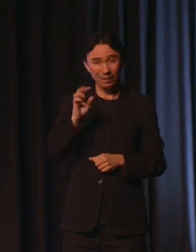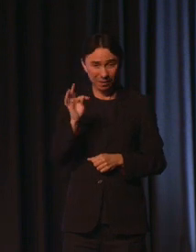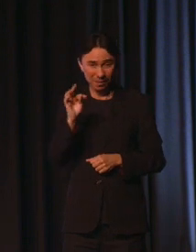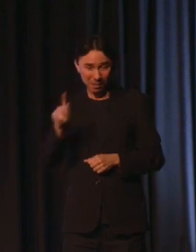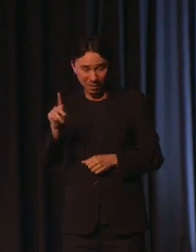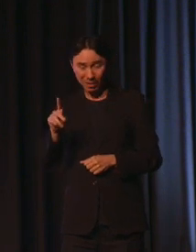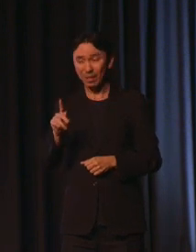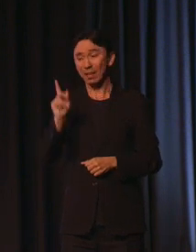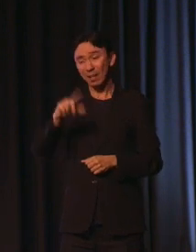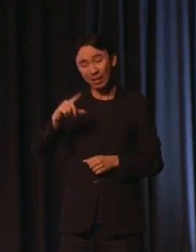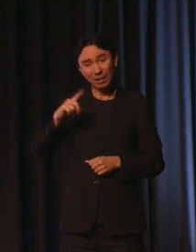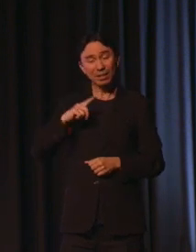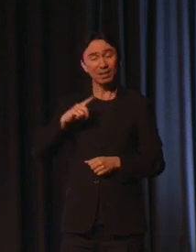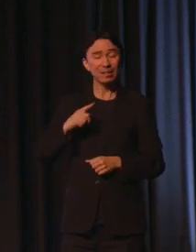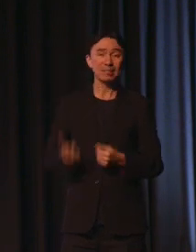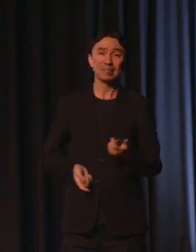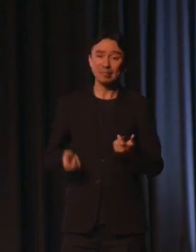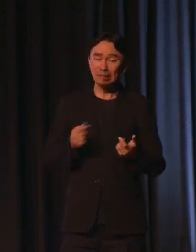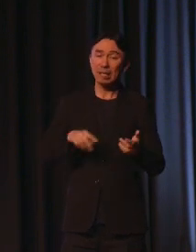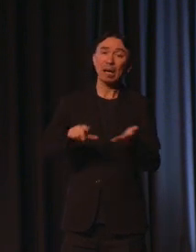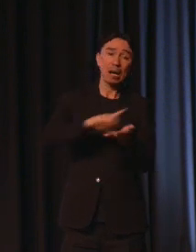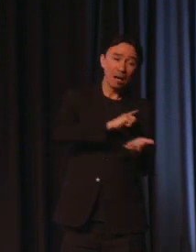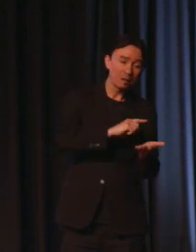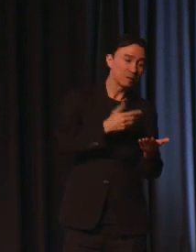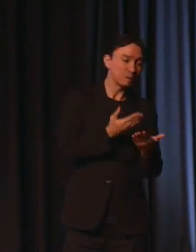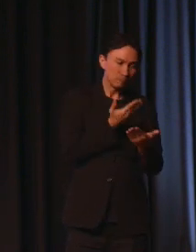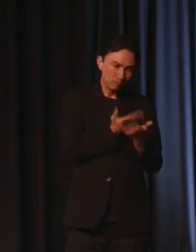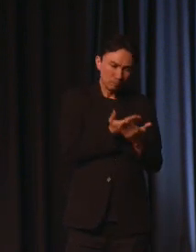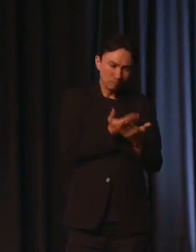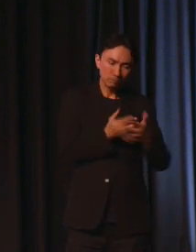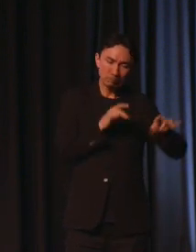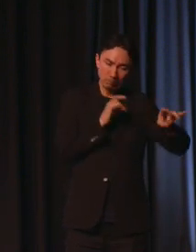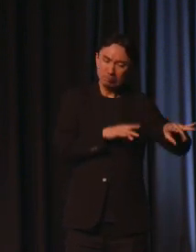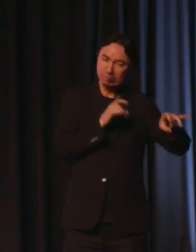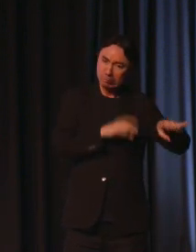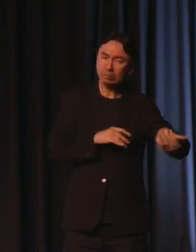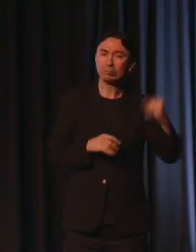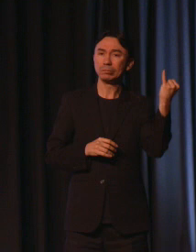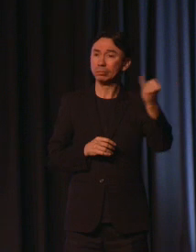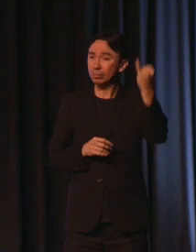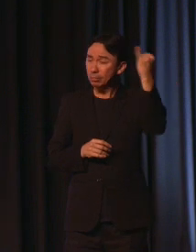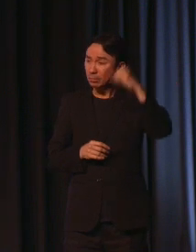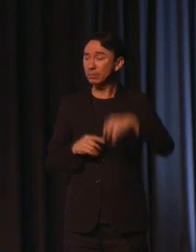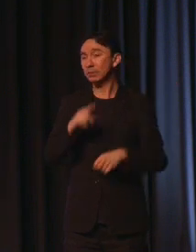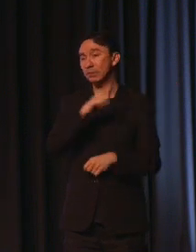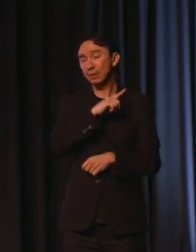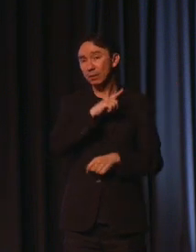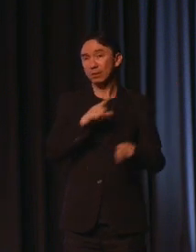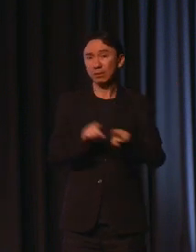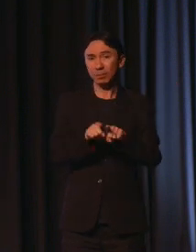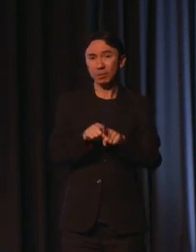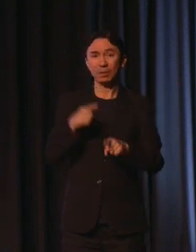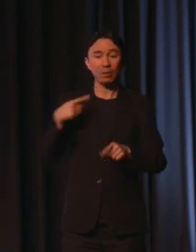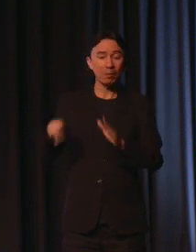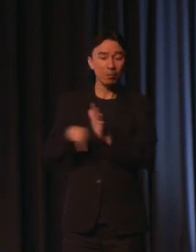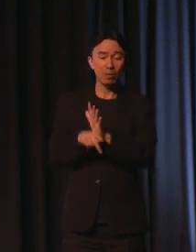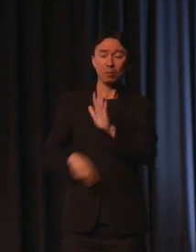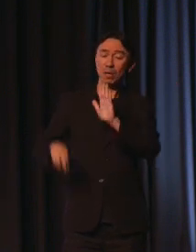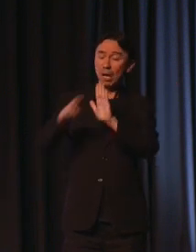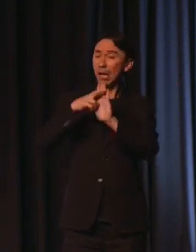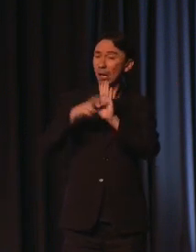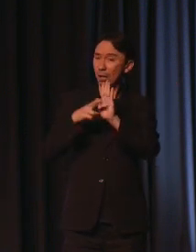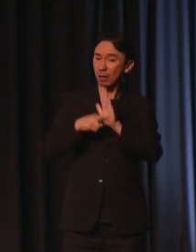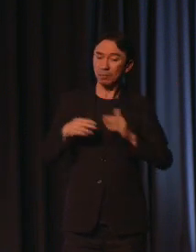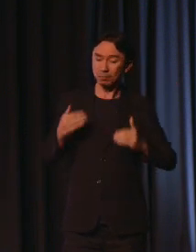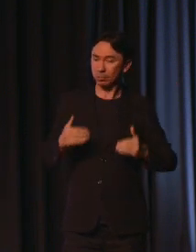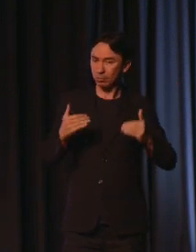é obrigatório, estudo técnico preliminar também instituído por instituição normativa pelo Ministério da Economia, e a gente,